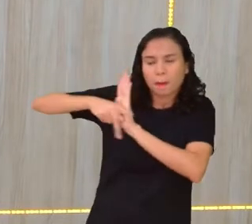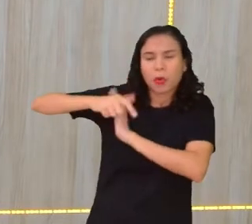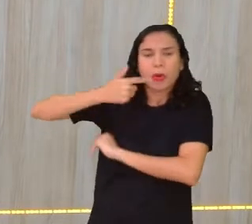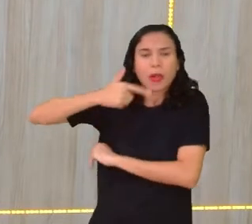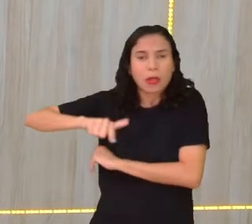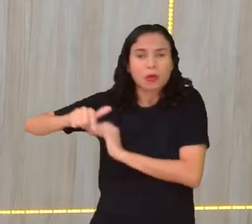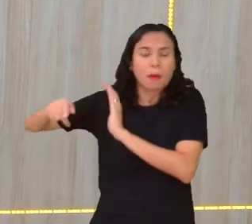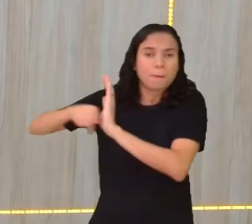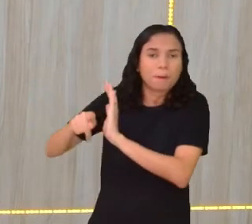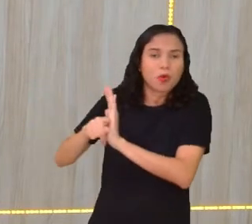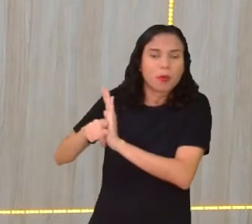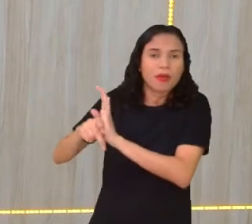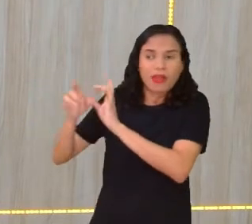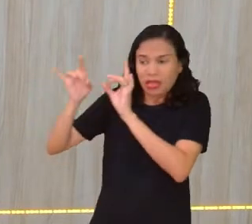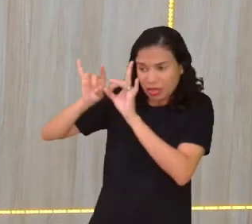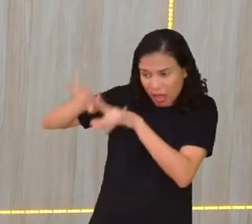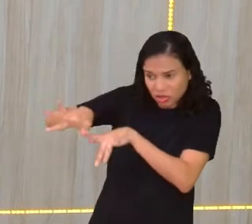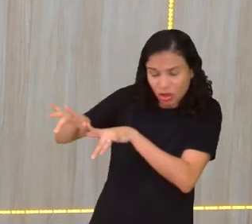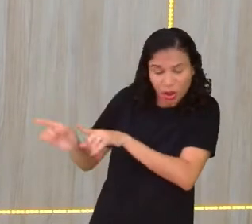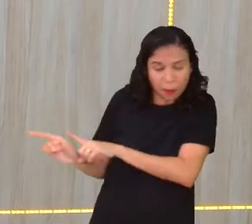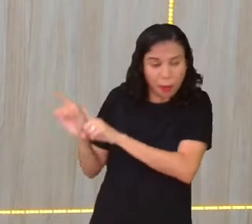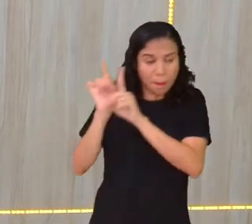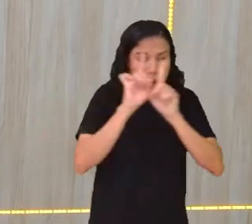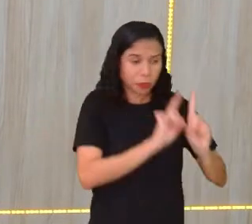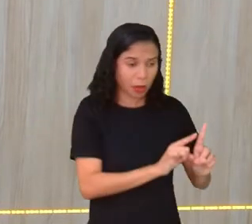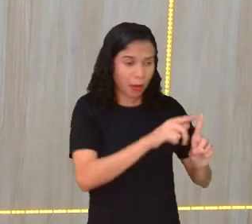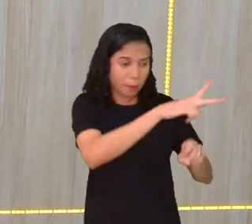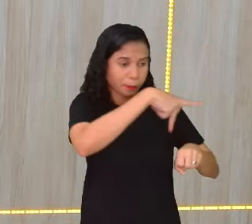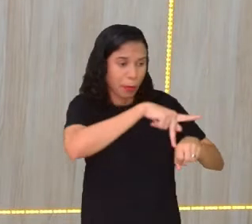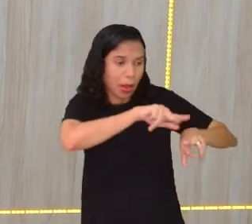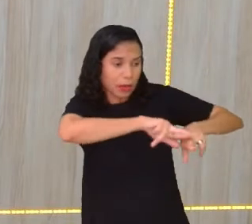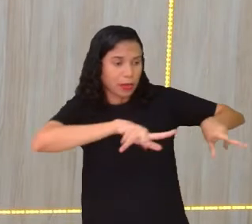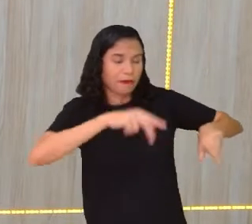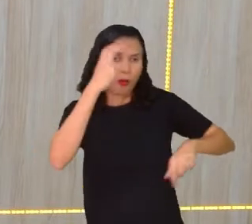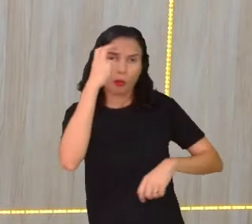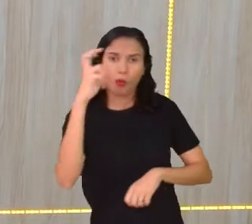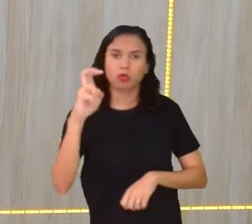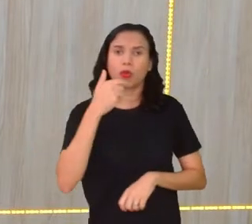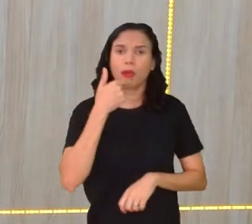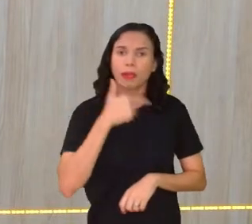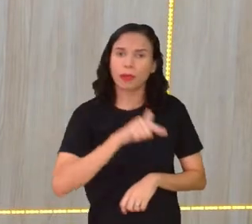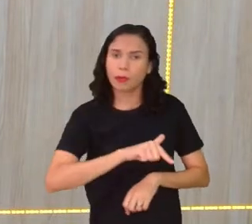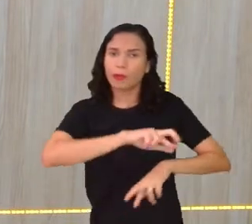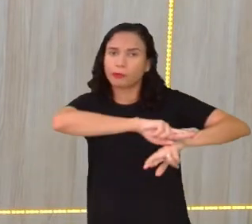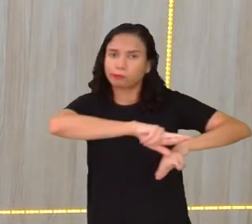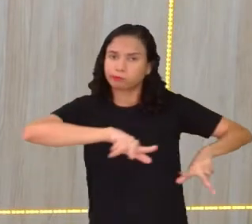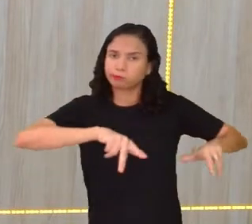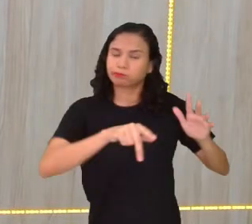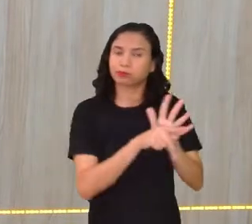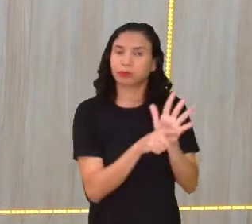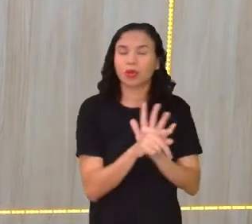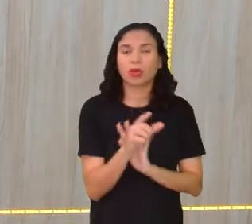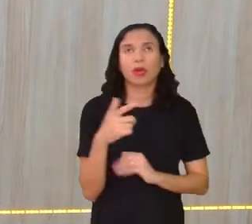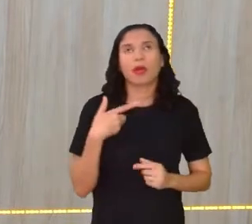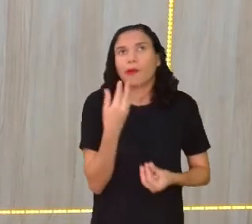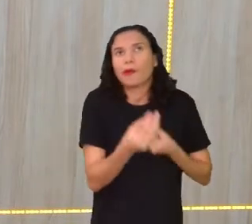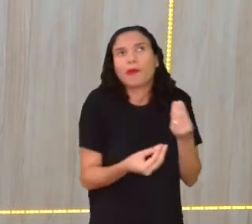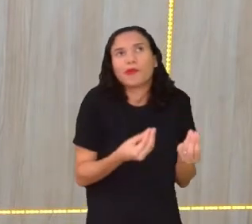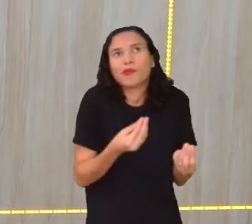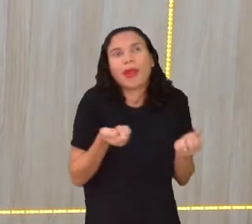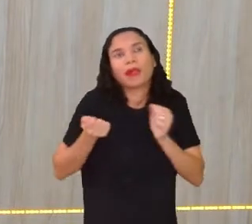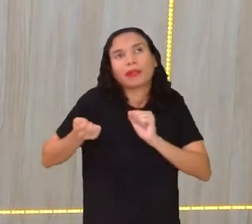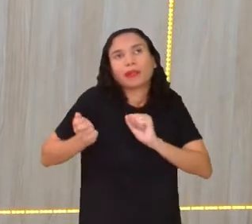idioma, para mudar para um outro país com cultura diferente, com outro idioma, para